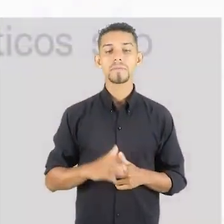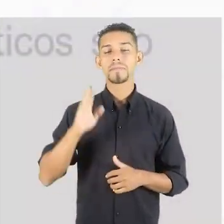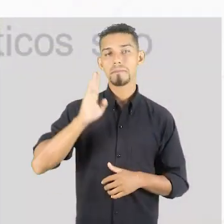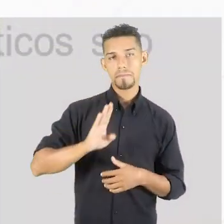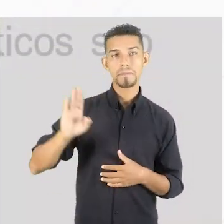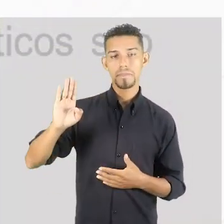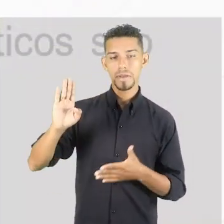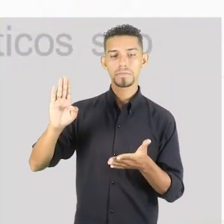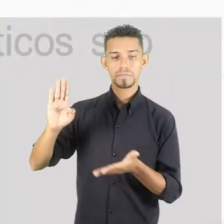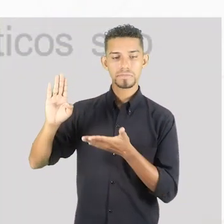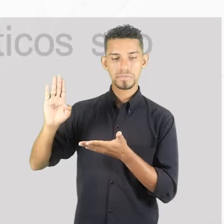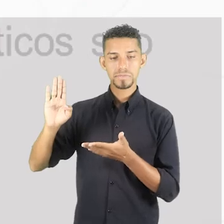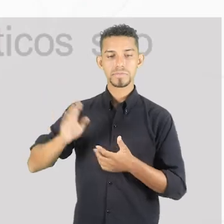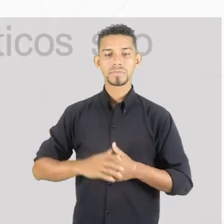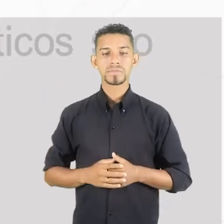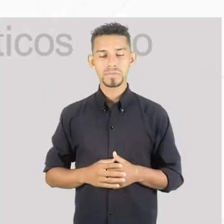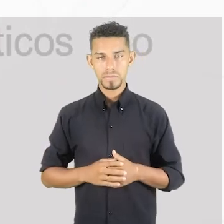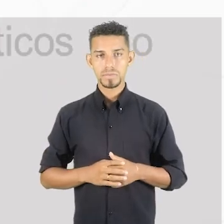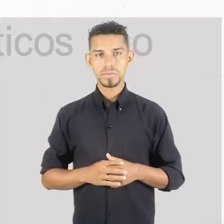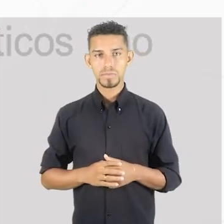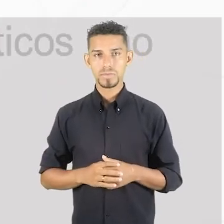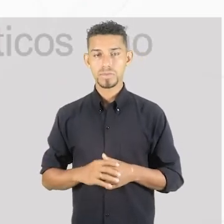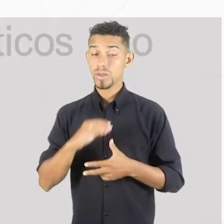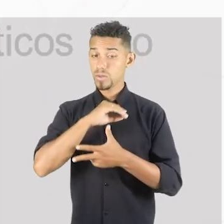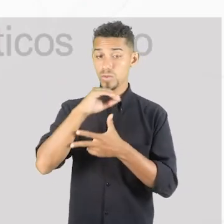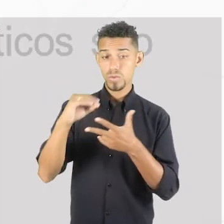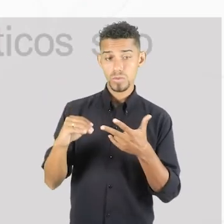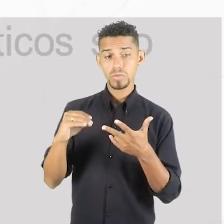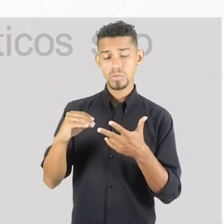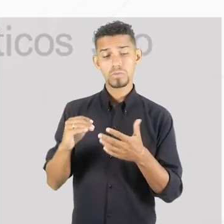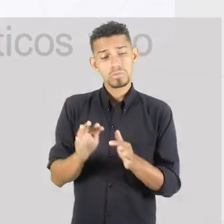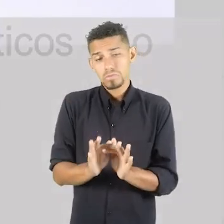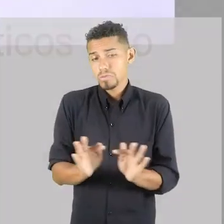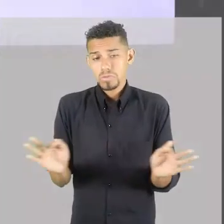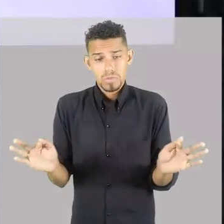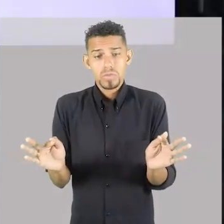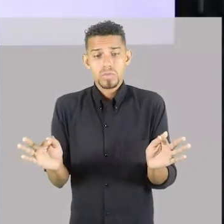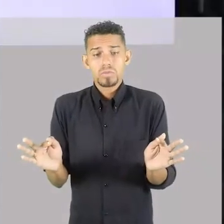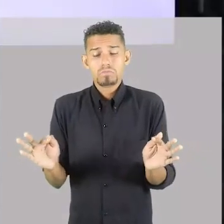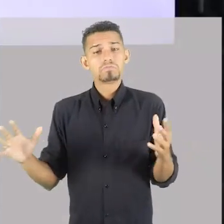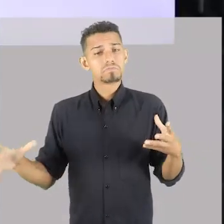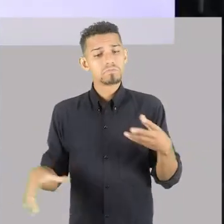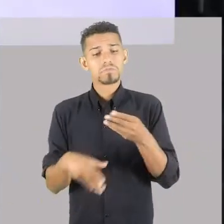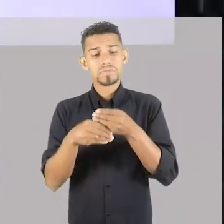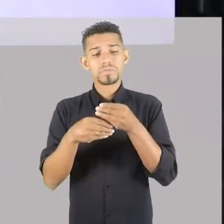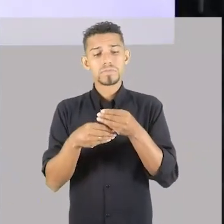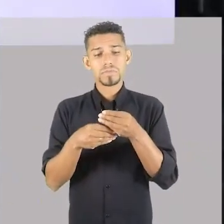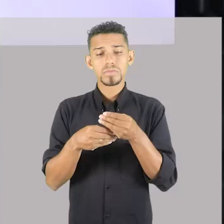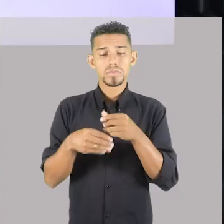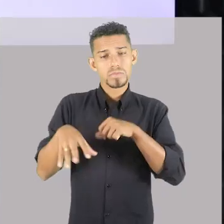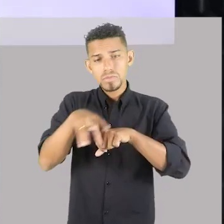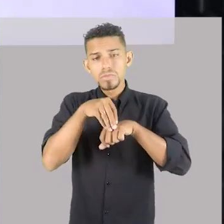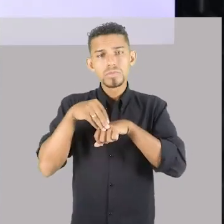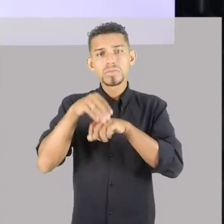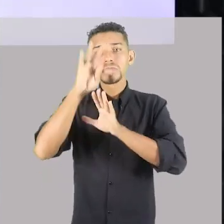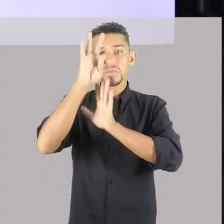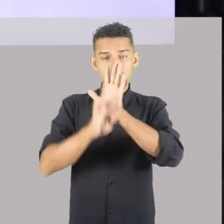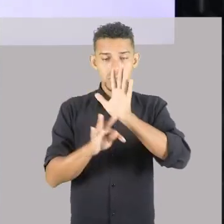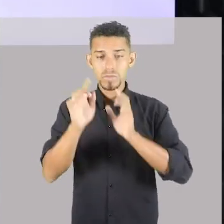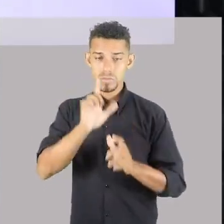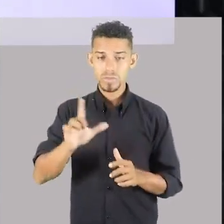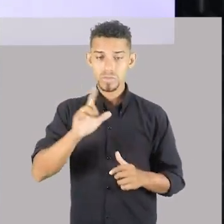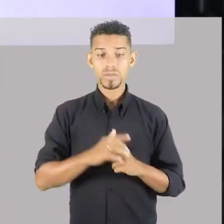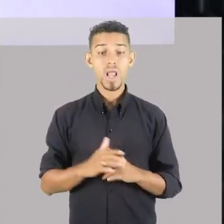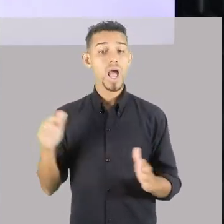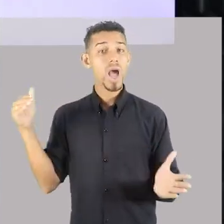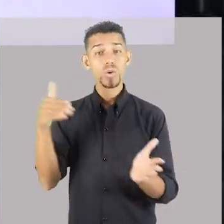letra B de bola. Foi uma questão do Enem, muito simples, muito elementar, no reconhecimento do texto literário. E a